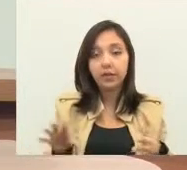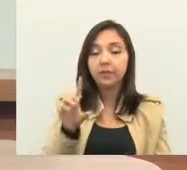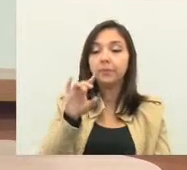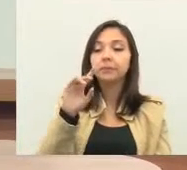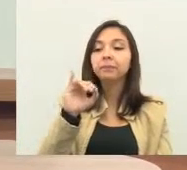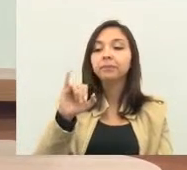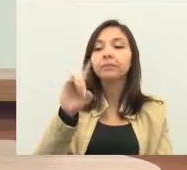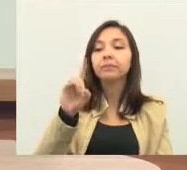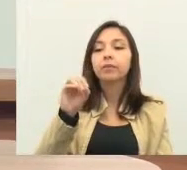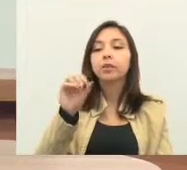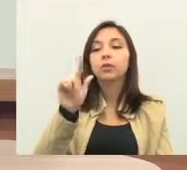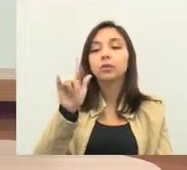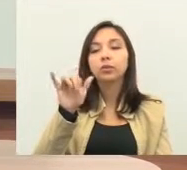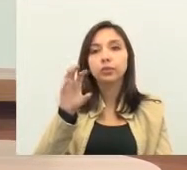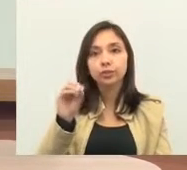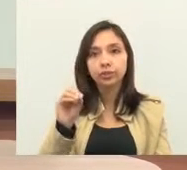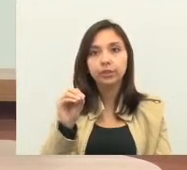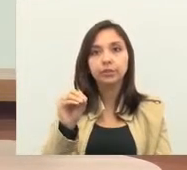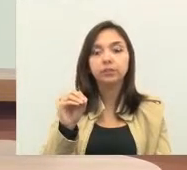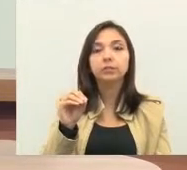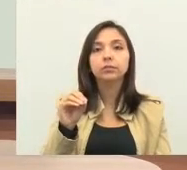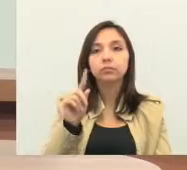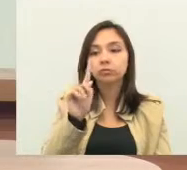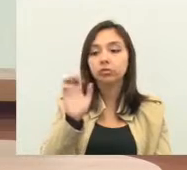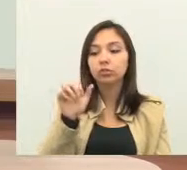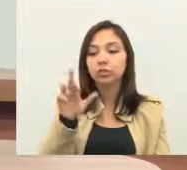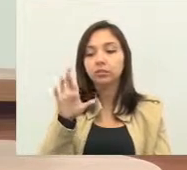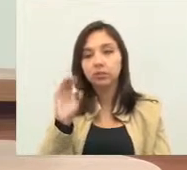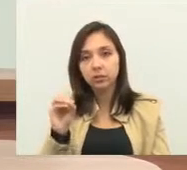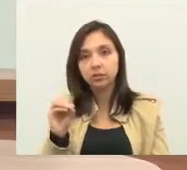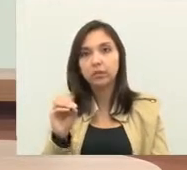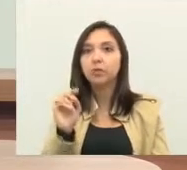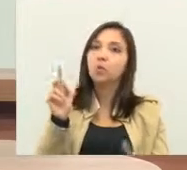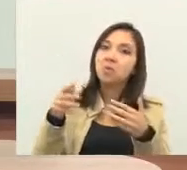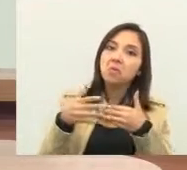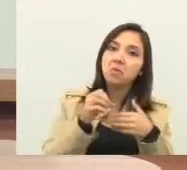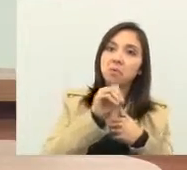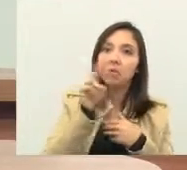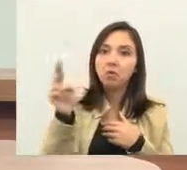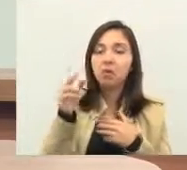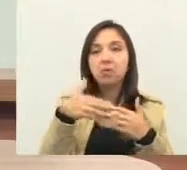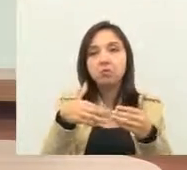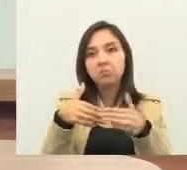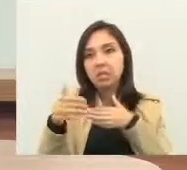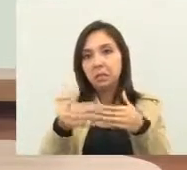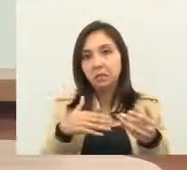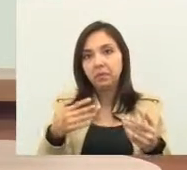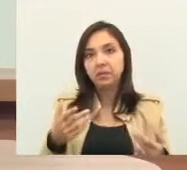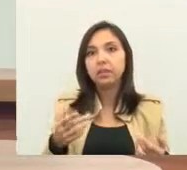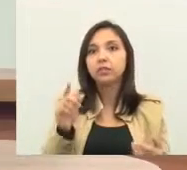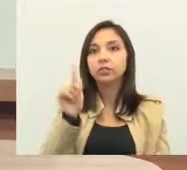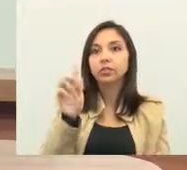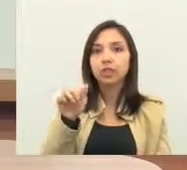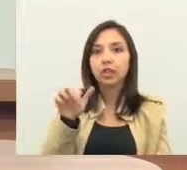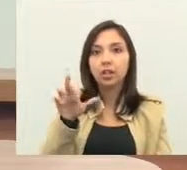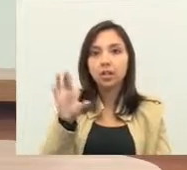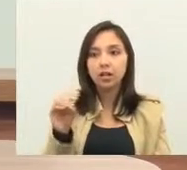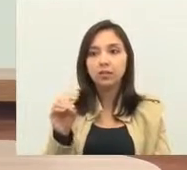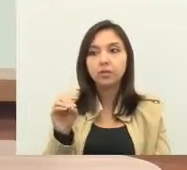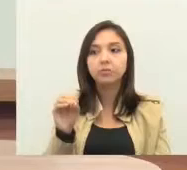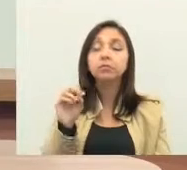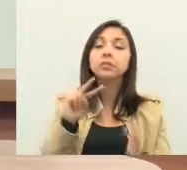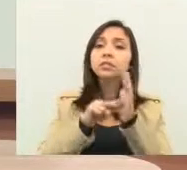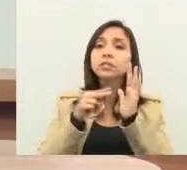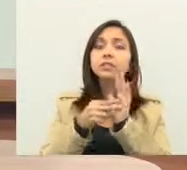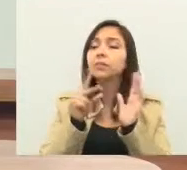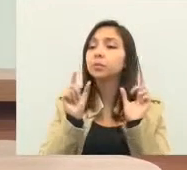de gênero, ou a igualdade de gênero, como queira falar, ou a paridade de gênero, ou o termo gênero, é apenas um